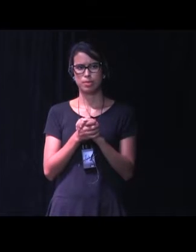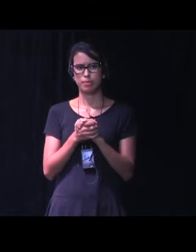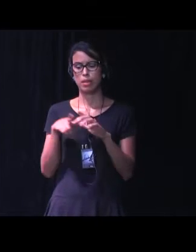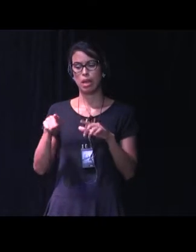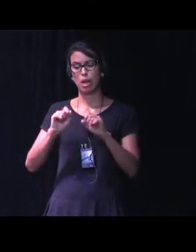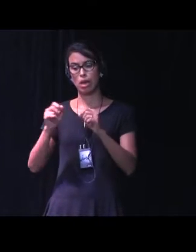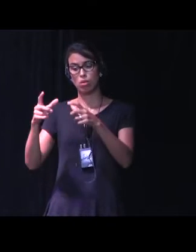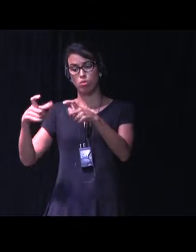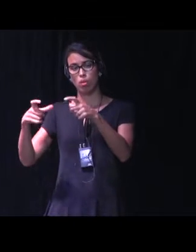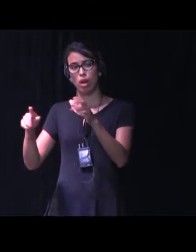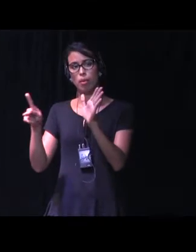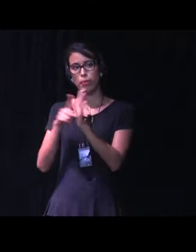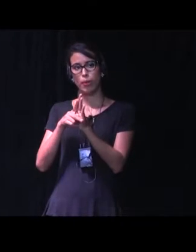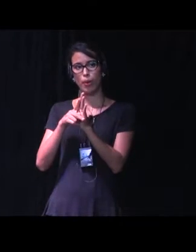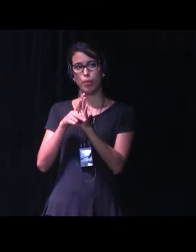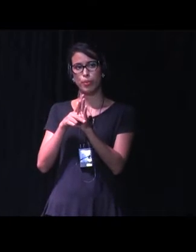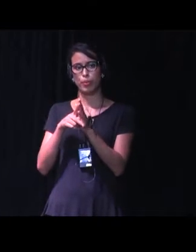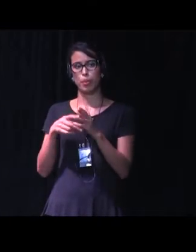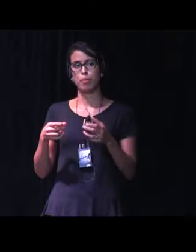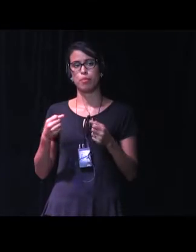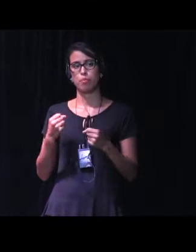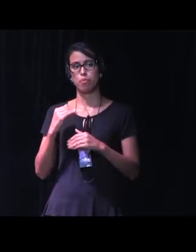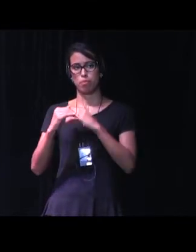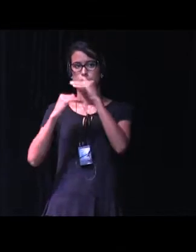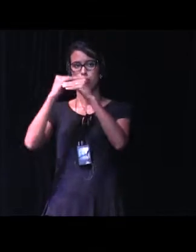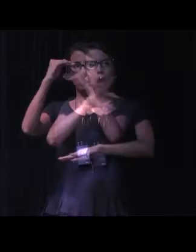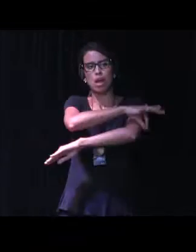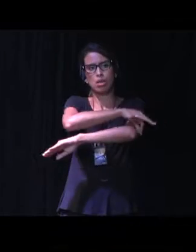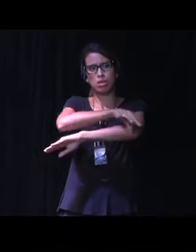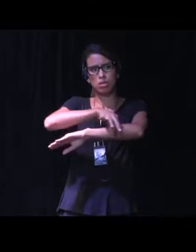clusters que temos que ter claro para poder potencializá-lo.